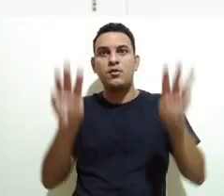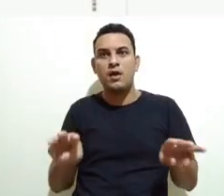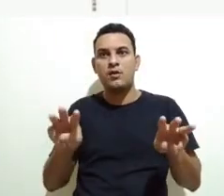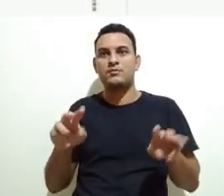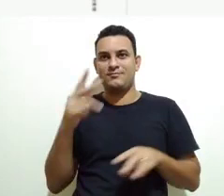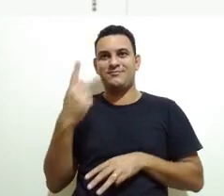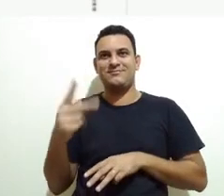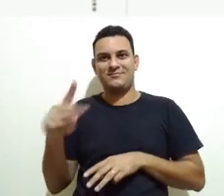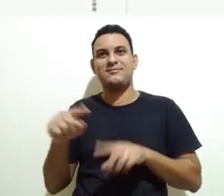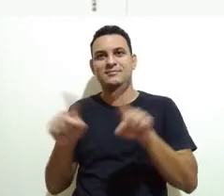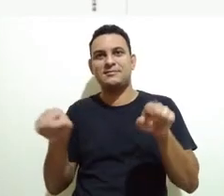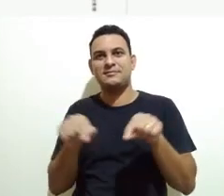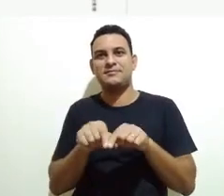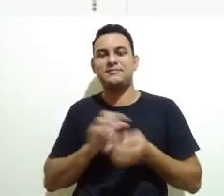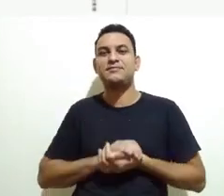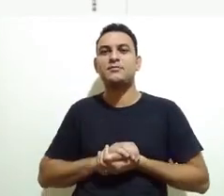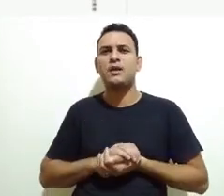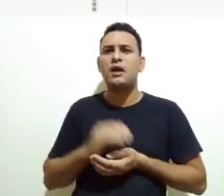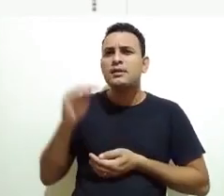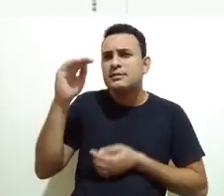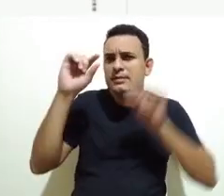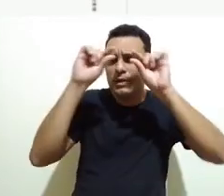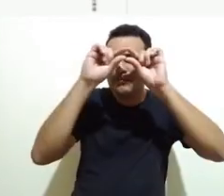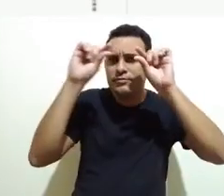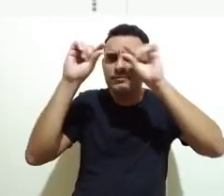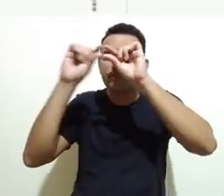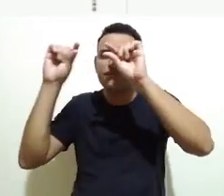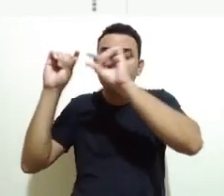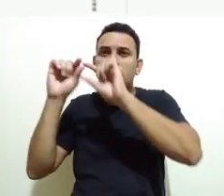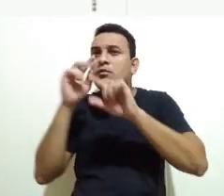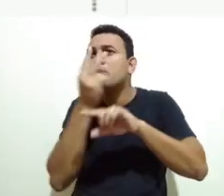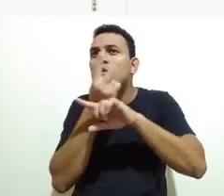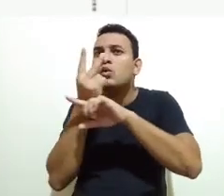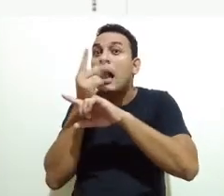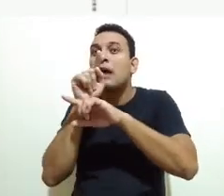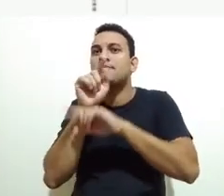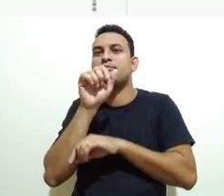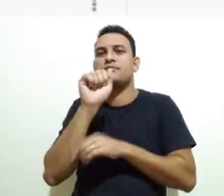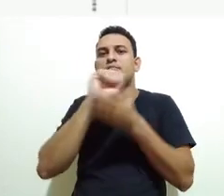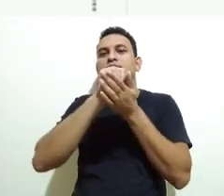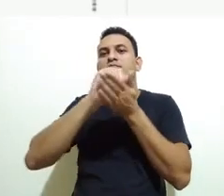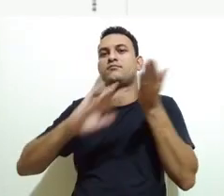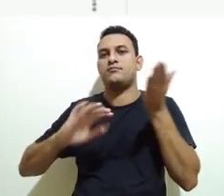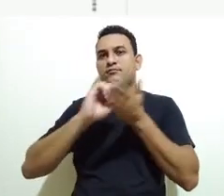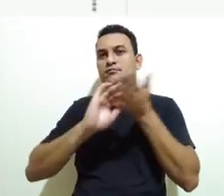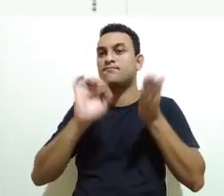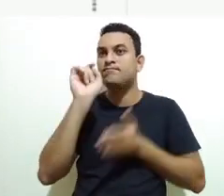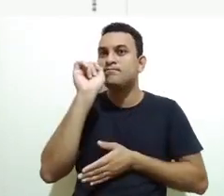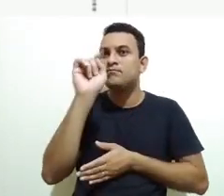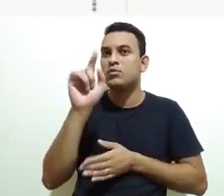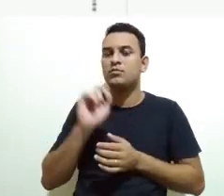isso, surgirá a tela do mural da turma escolhida. Na parte superior da tela, localize